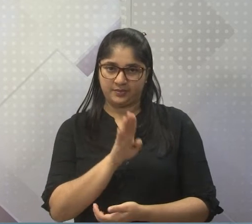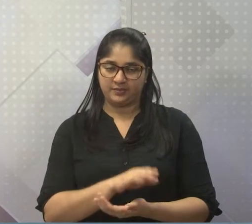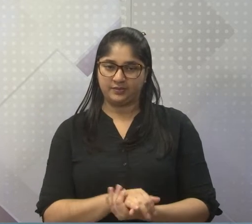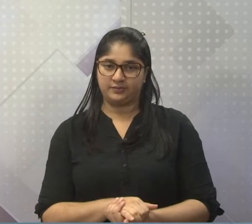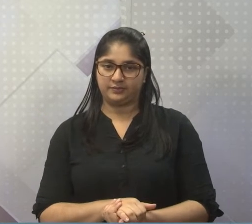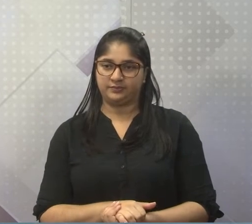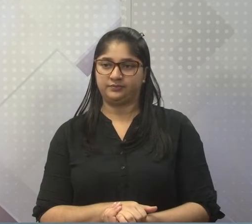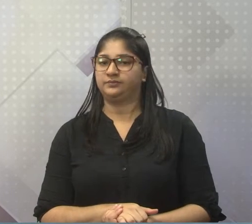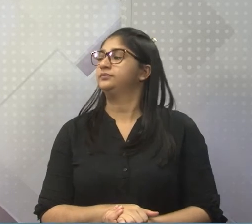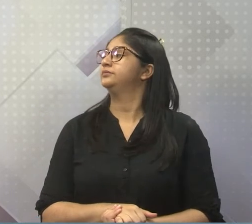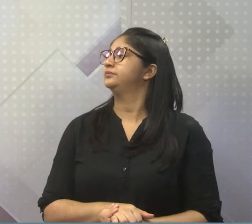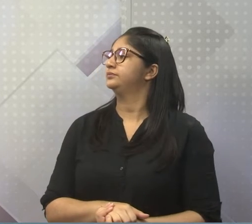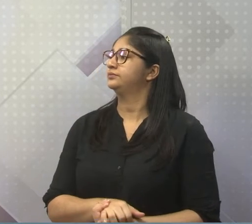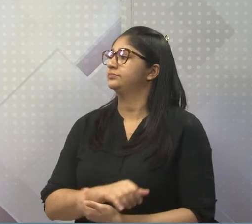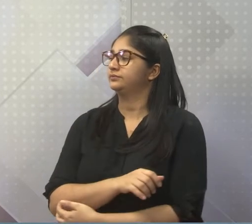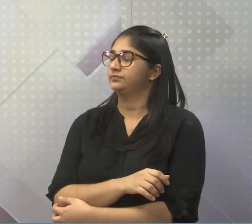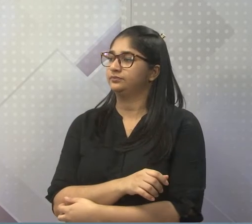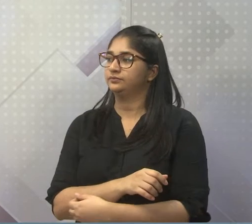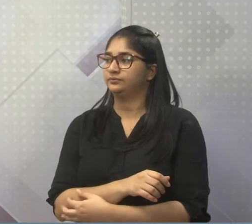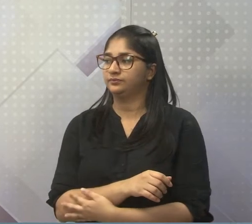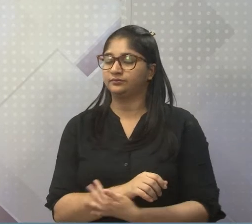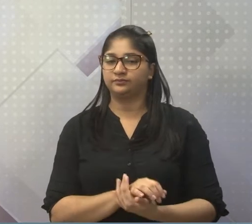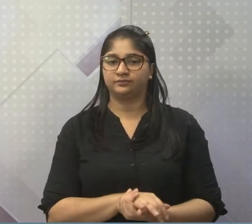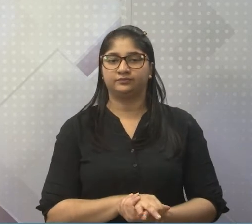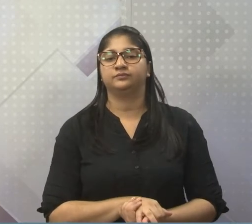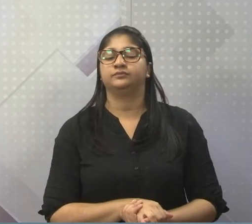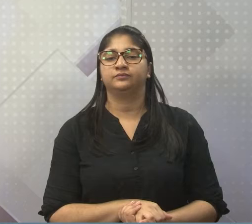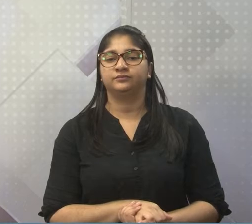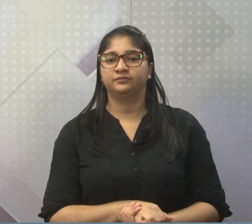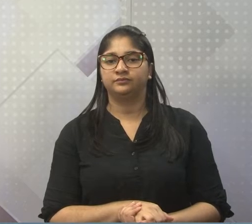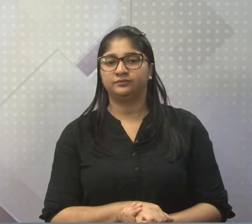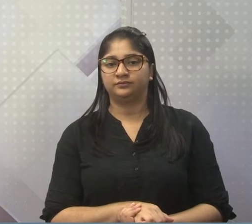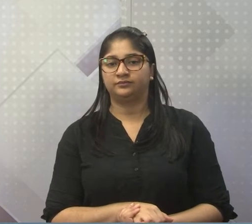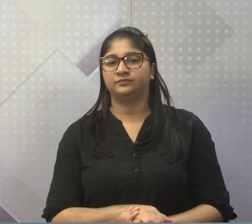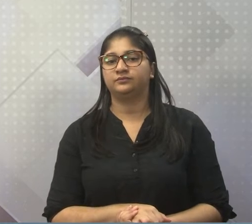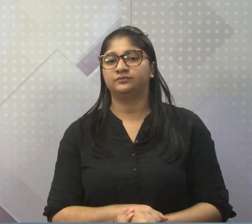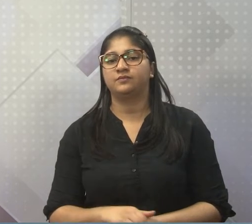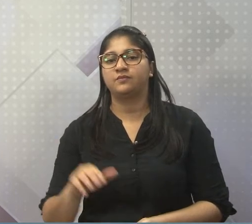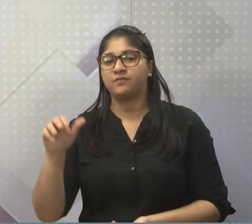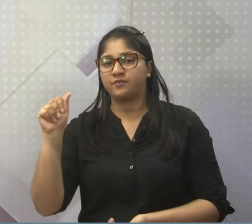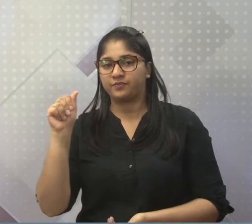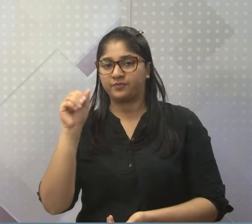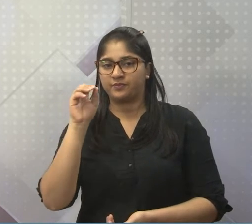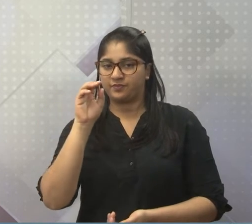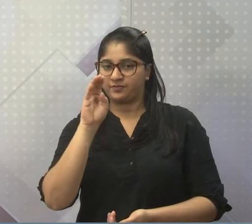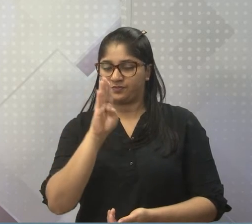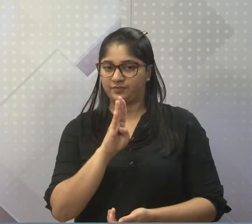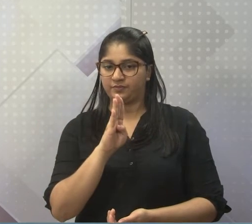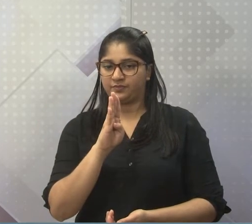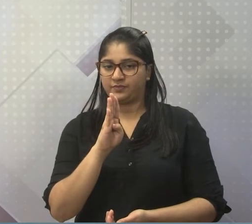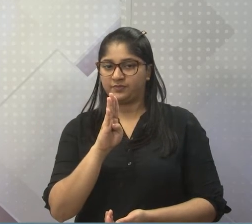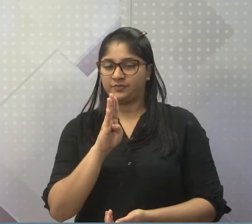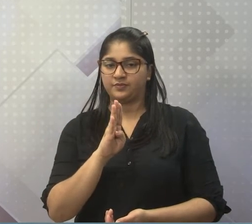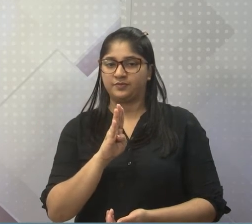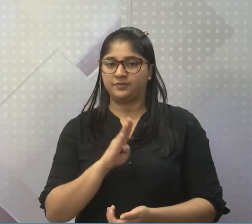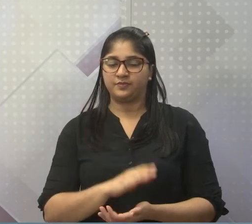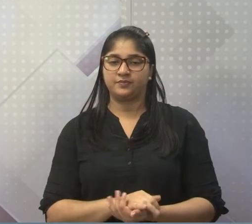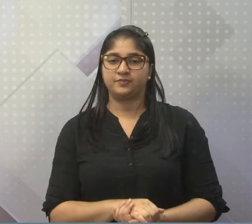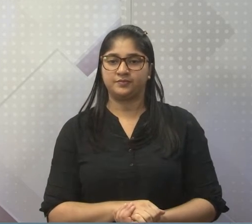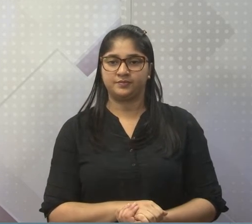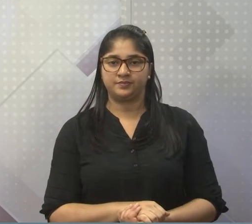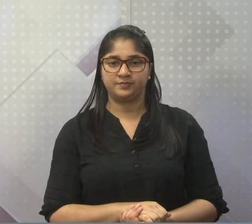Deixa eu colocar mais para cá para ficar um ponto de visão melhor. A com B. Então, se eu peguei neste